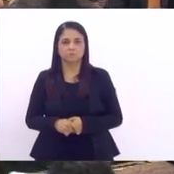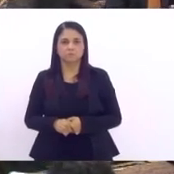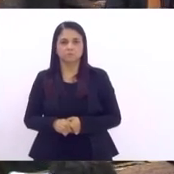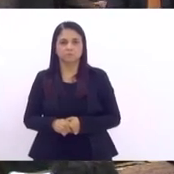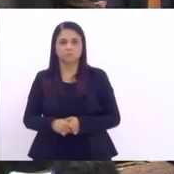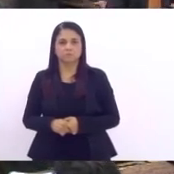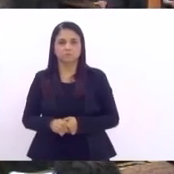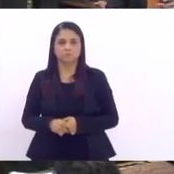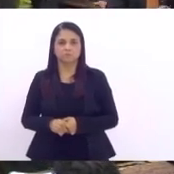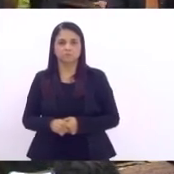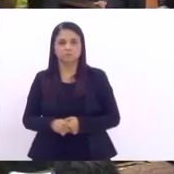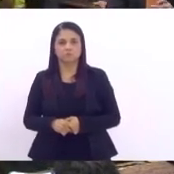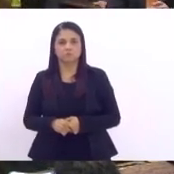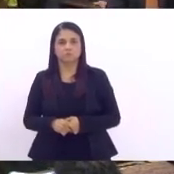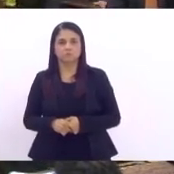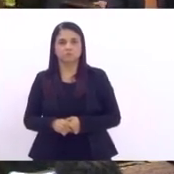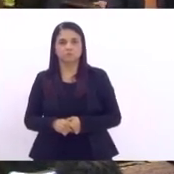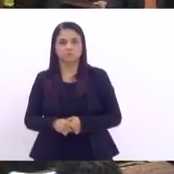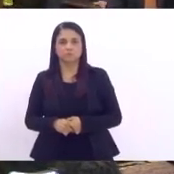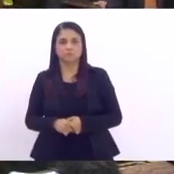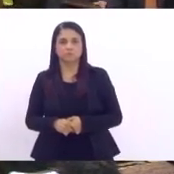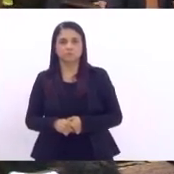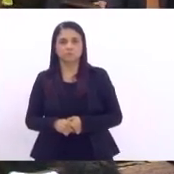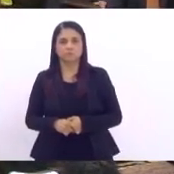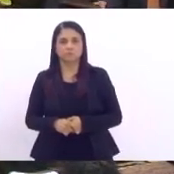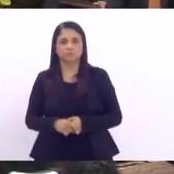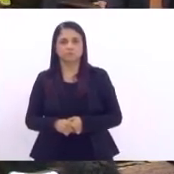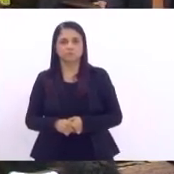Você quer que saia um novo decreto de acordo com a lei, é isso?